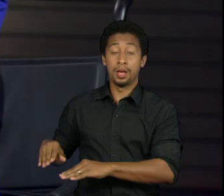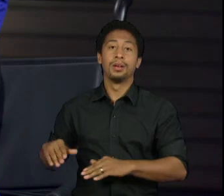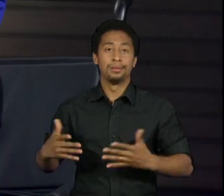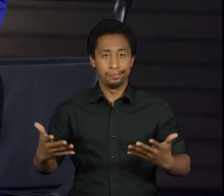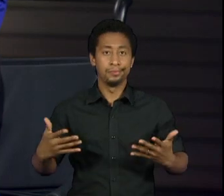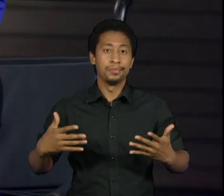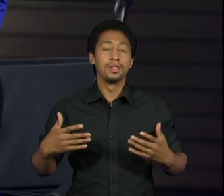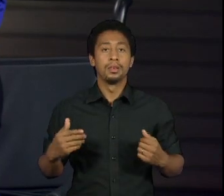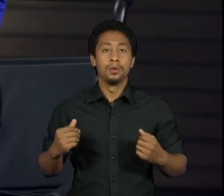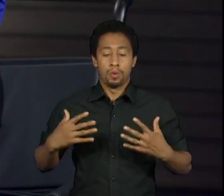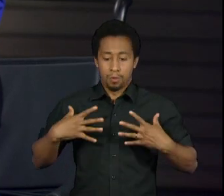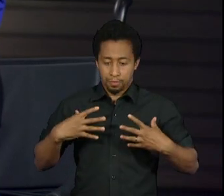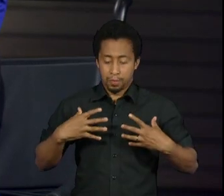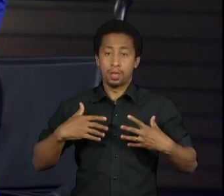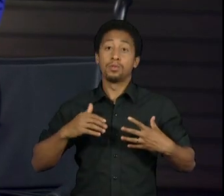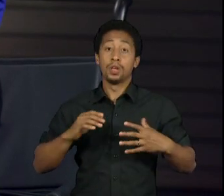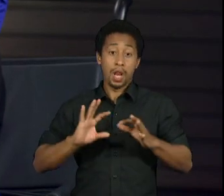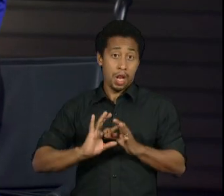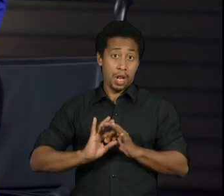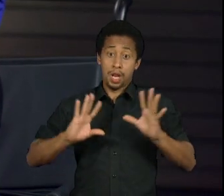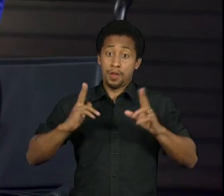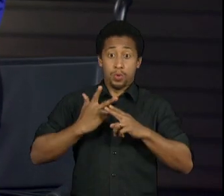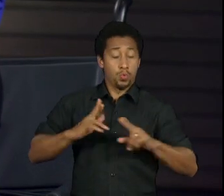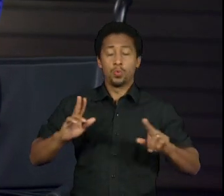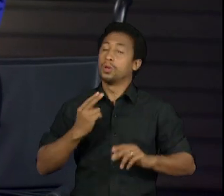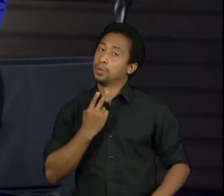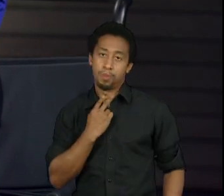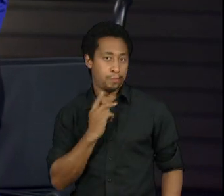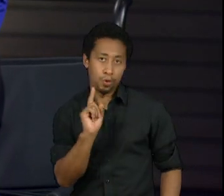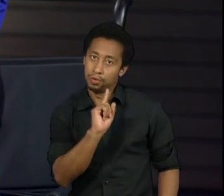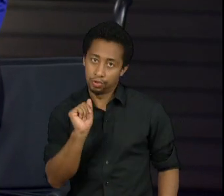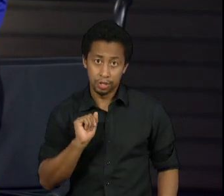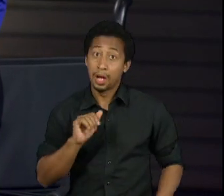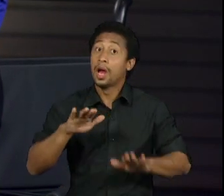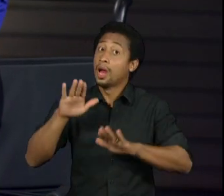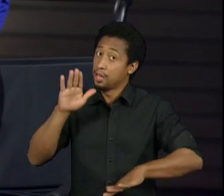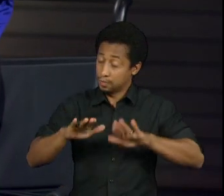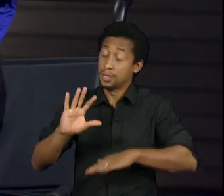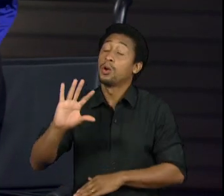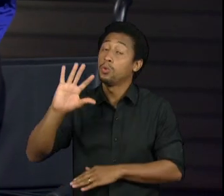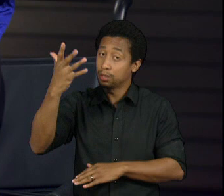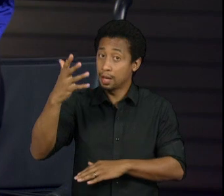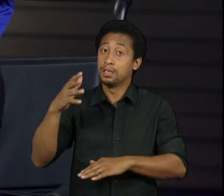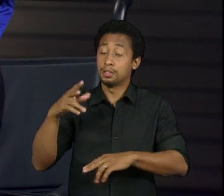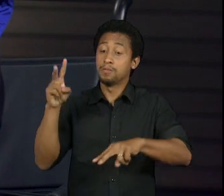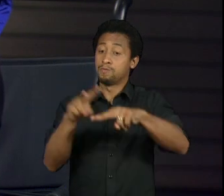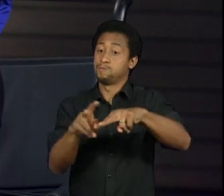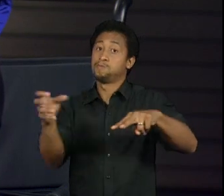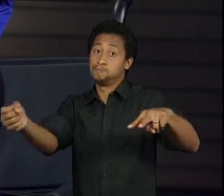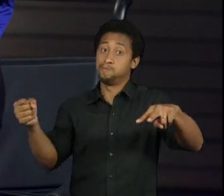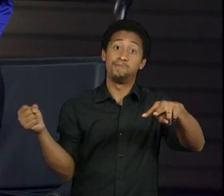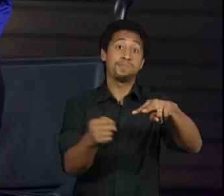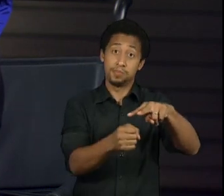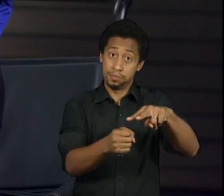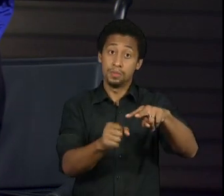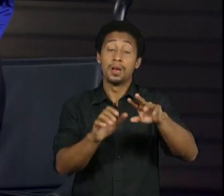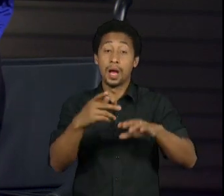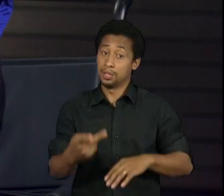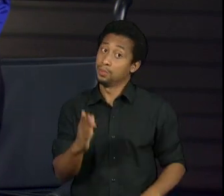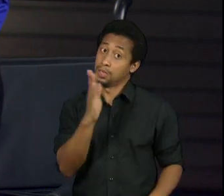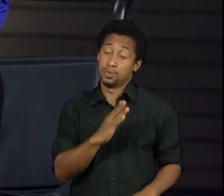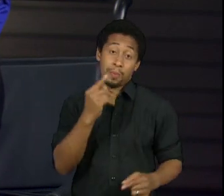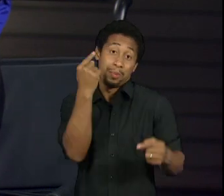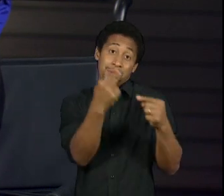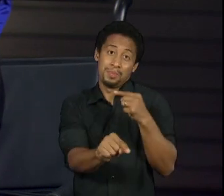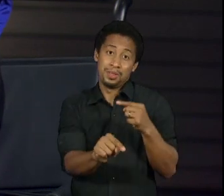assim, vira e mexe, tem um caso de alguém, de uma mulher que vai presa porque estava de topless. E se você vai para as praias da Itália, da França, enfim,